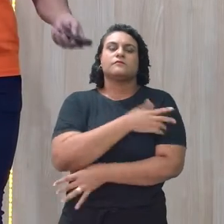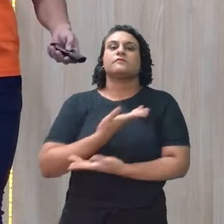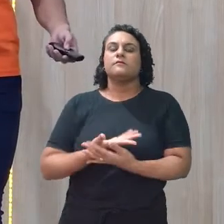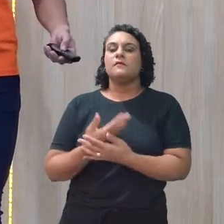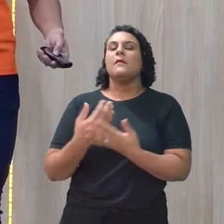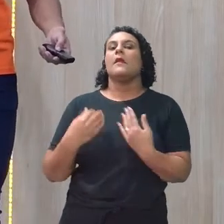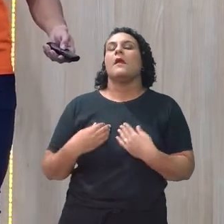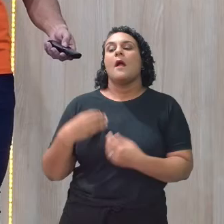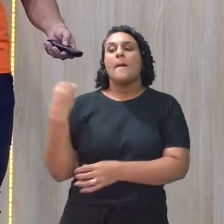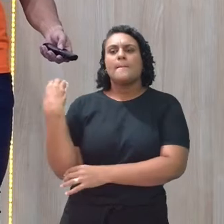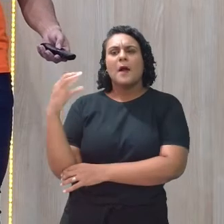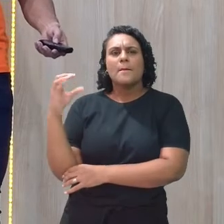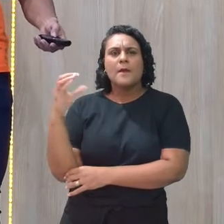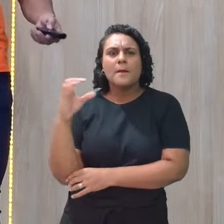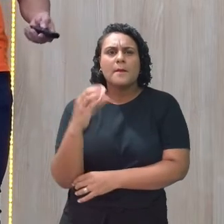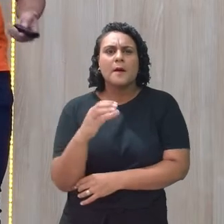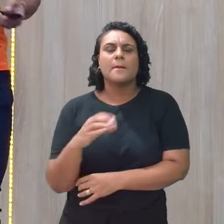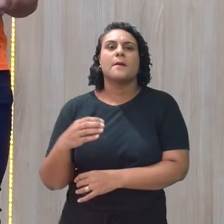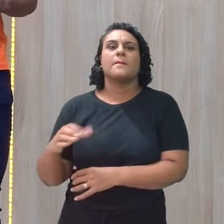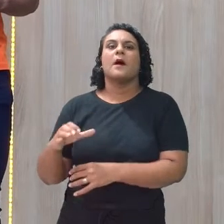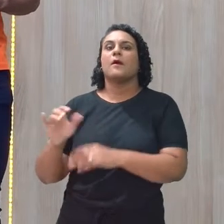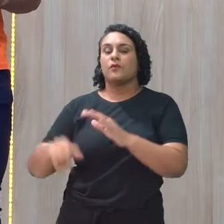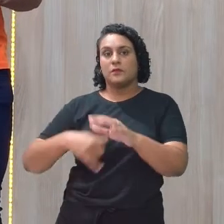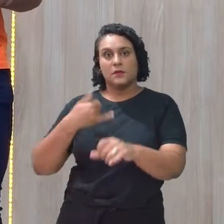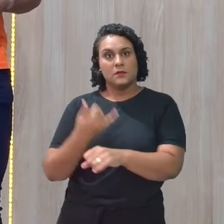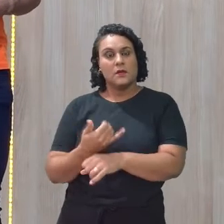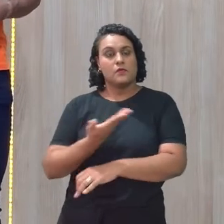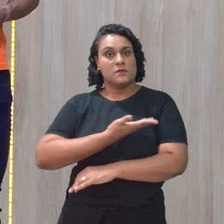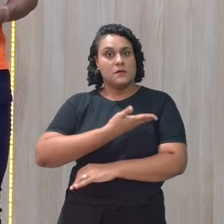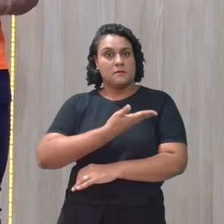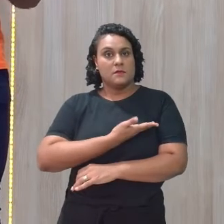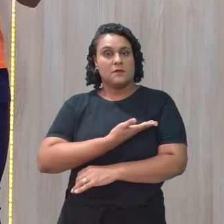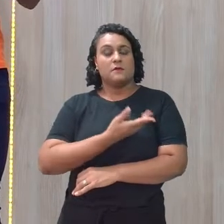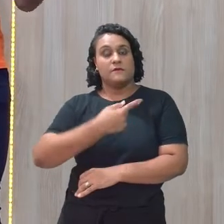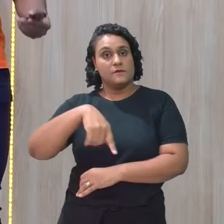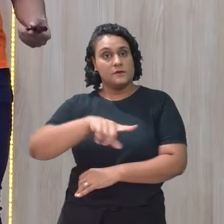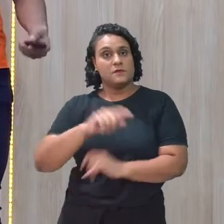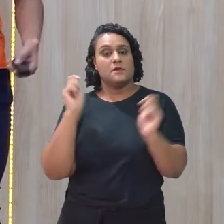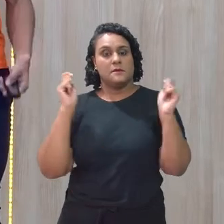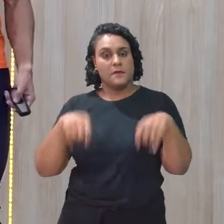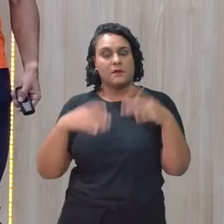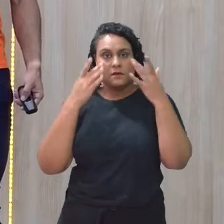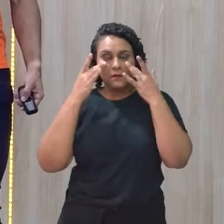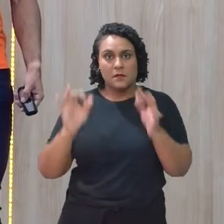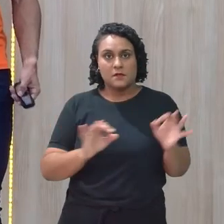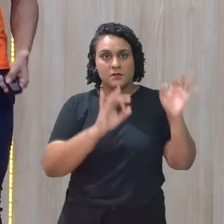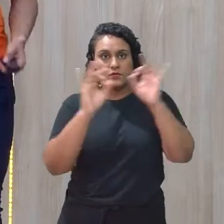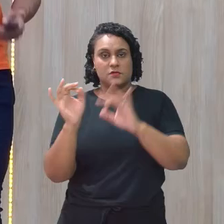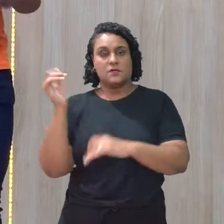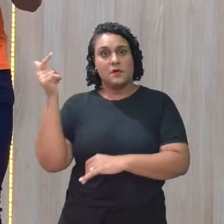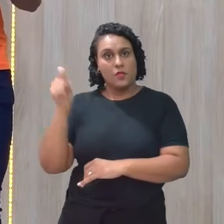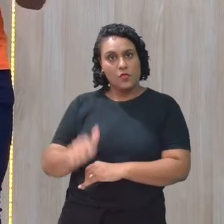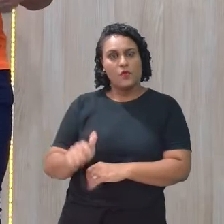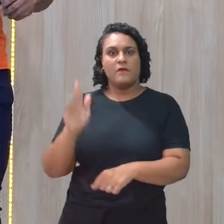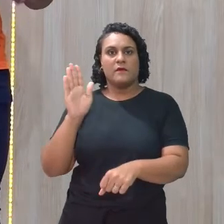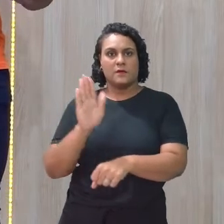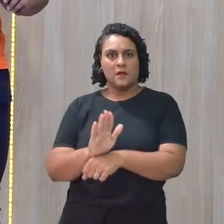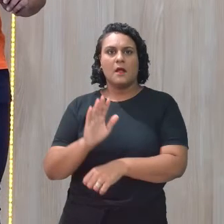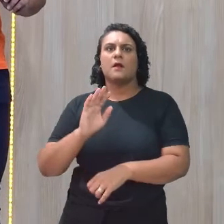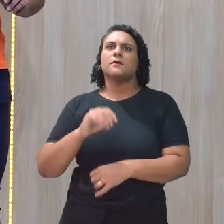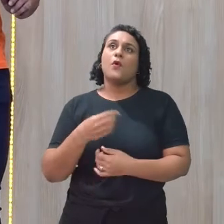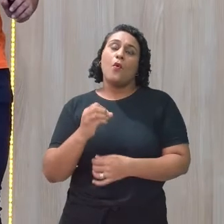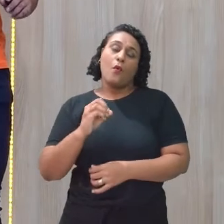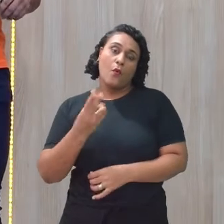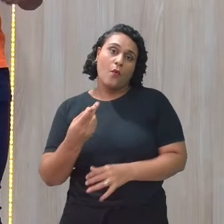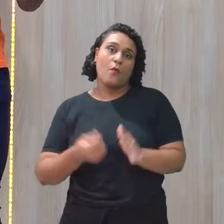e acompanhar lá nossas aulas, tá bom? Você pode ou assistir como reprise ou você pode assistir pela